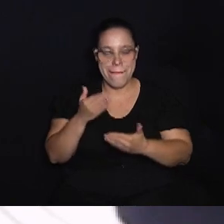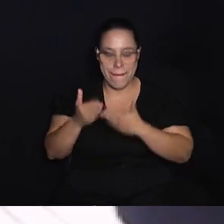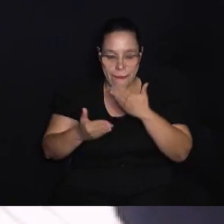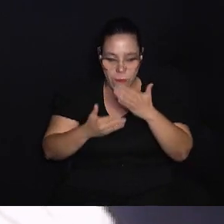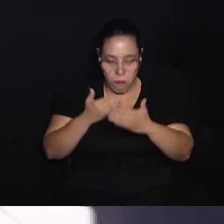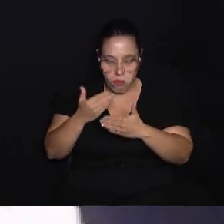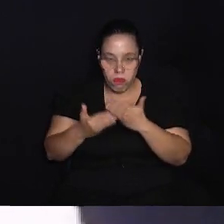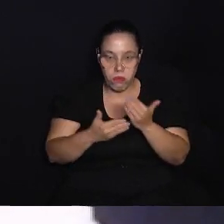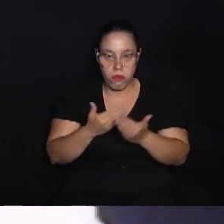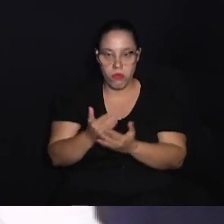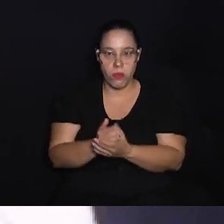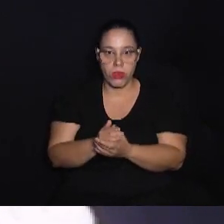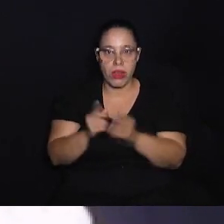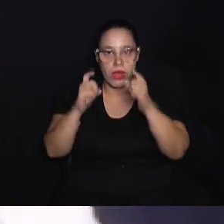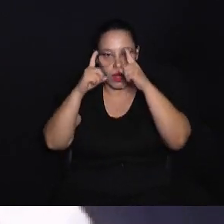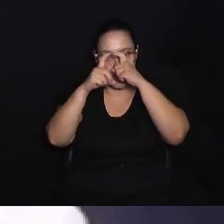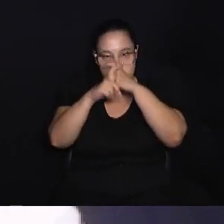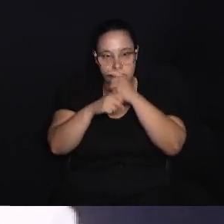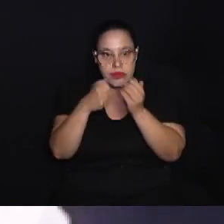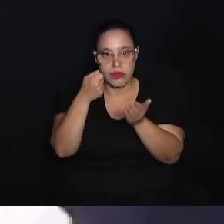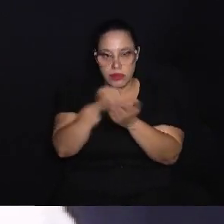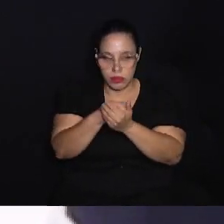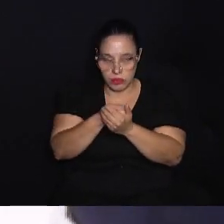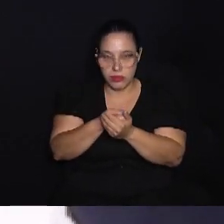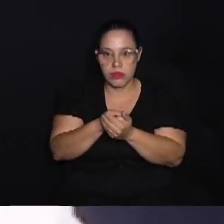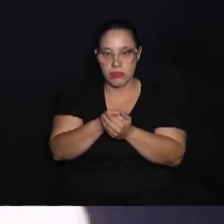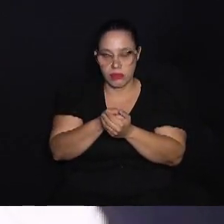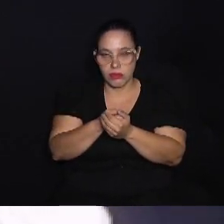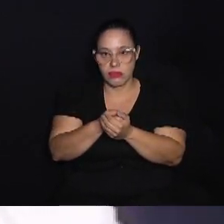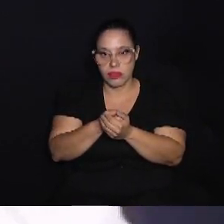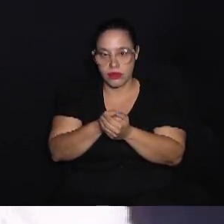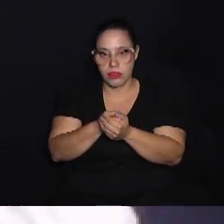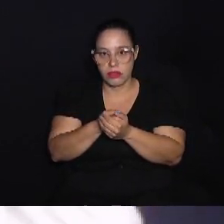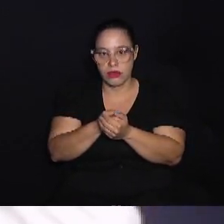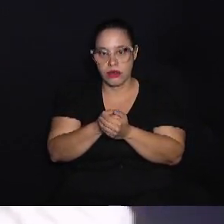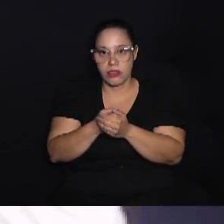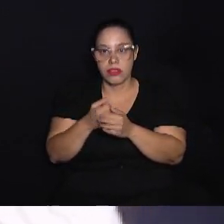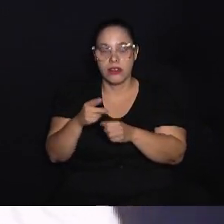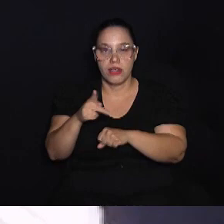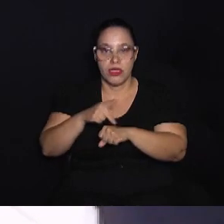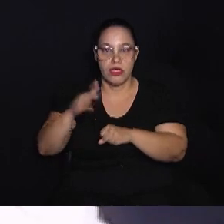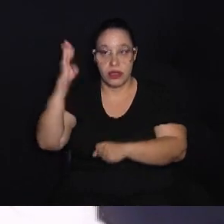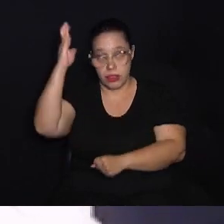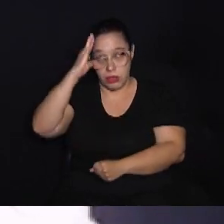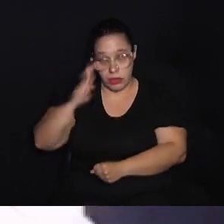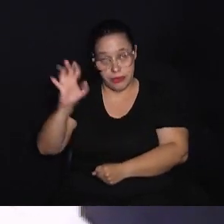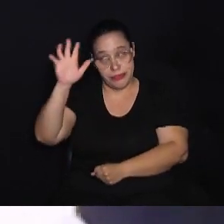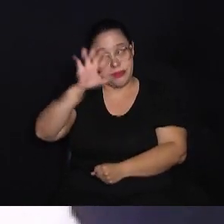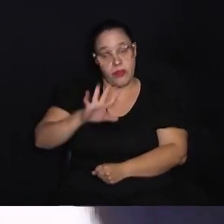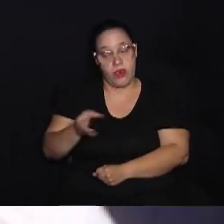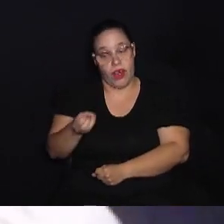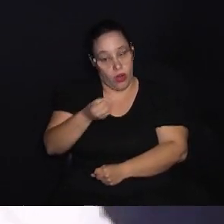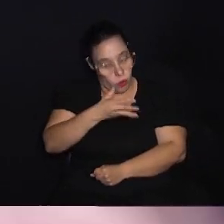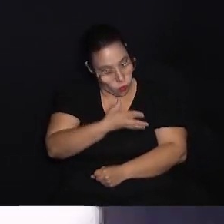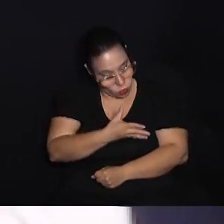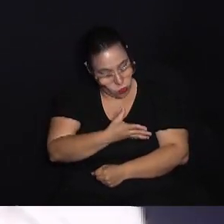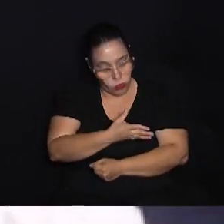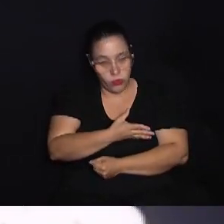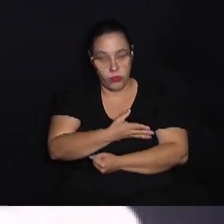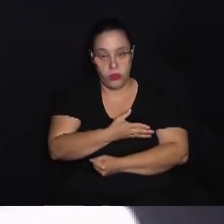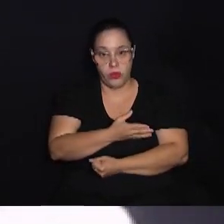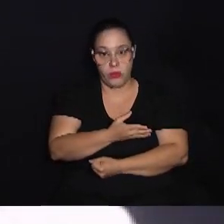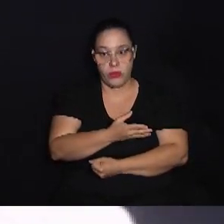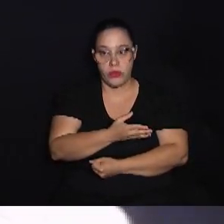Dá, com certeza. É um sistema que ele é um pouco difícil de implementar por conta das limitações ainda no território nacional. É um